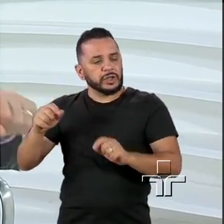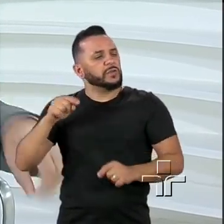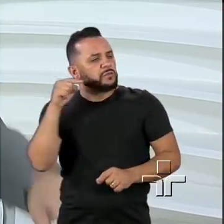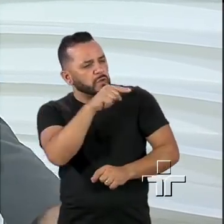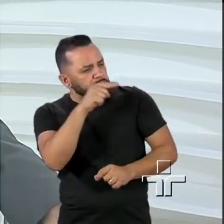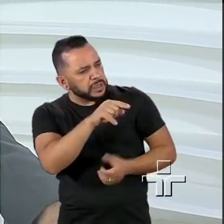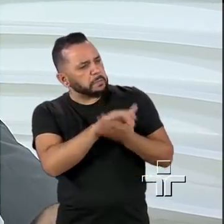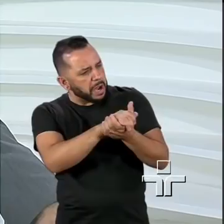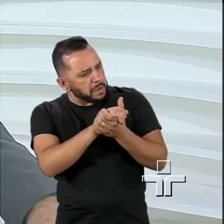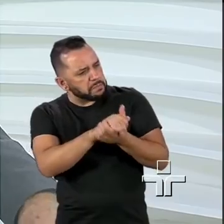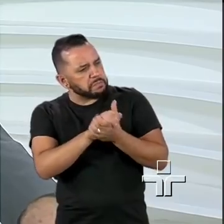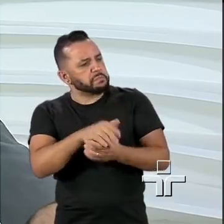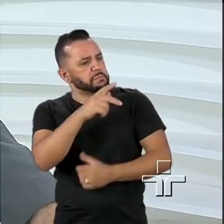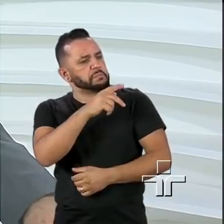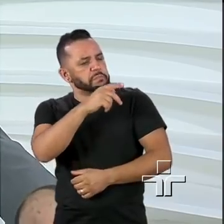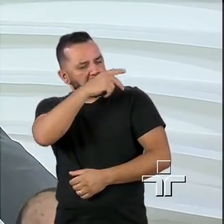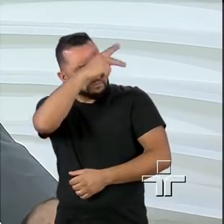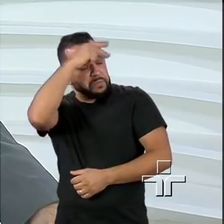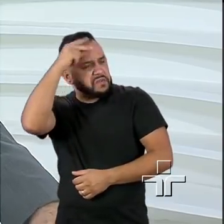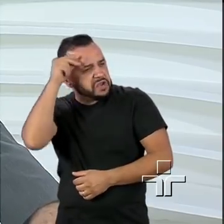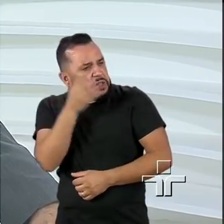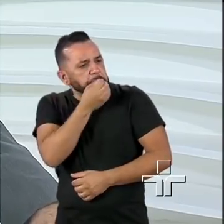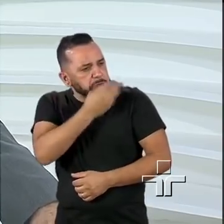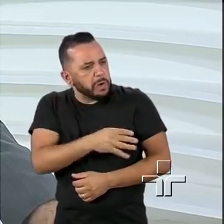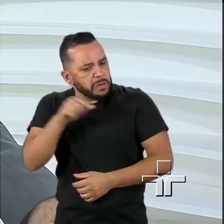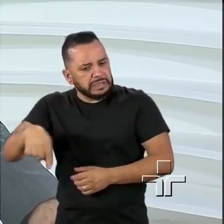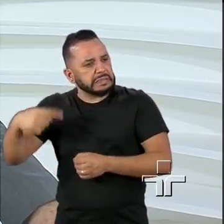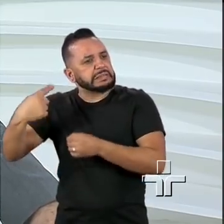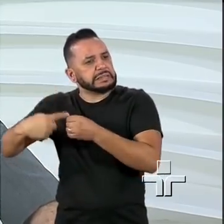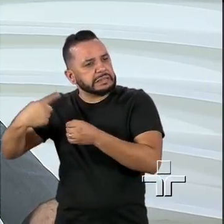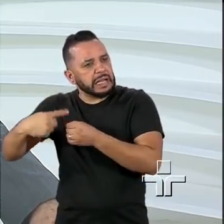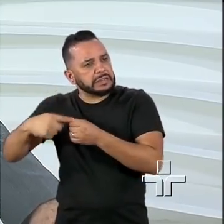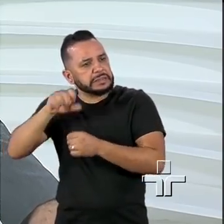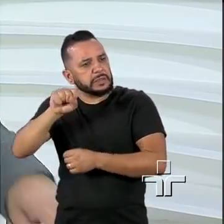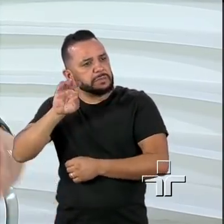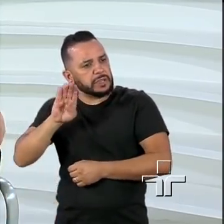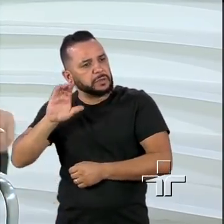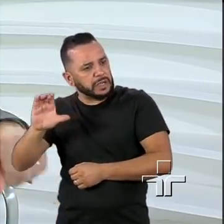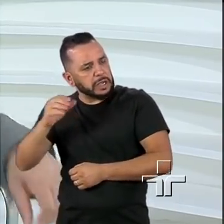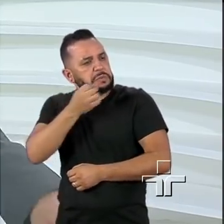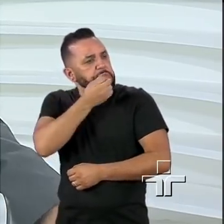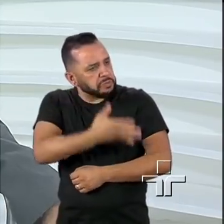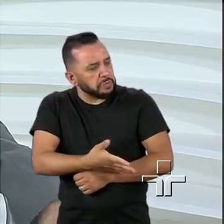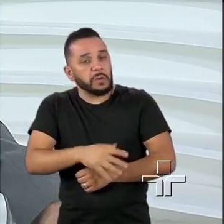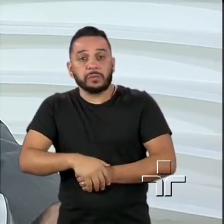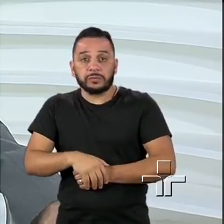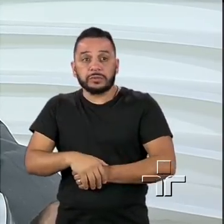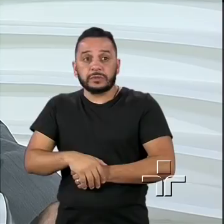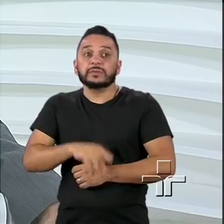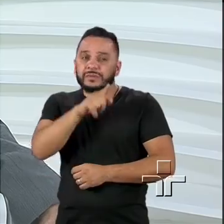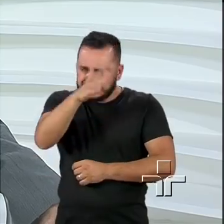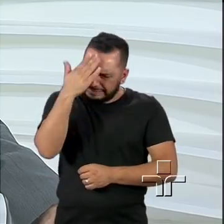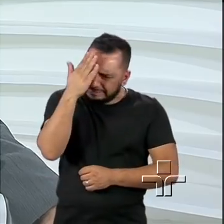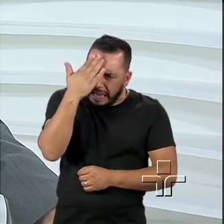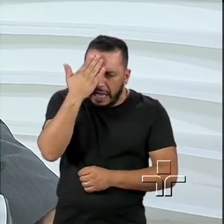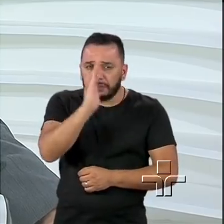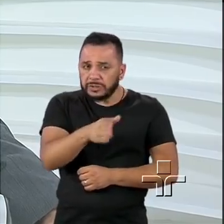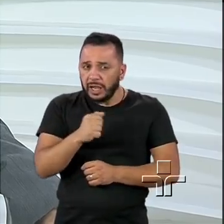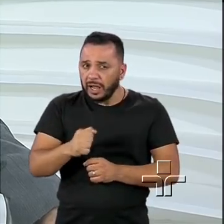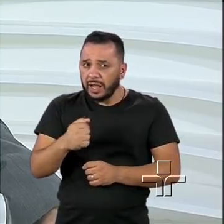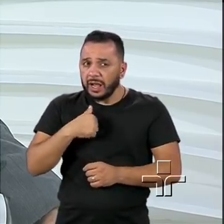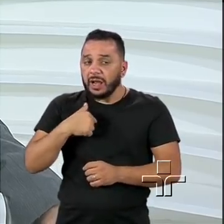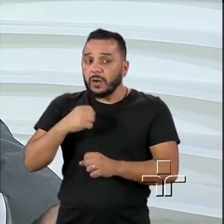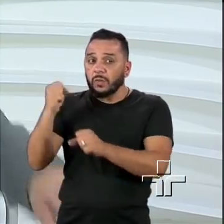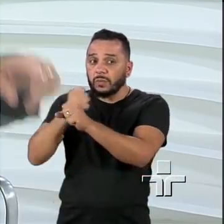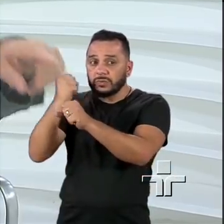você ir lá no Vivaldi, Orlandina, na Bacia do Rugi Ramos, você sabe que desde construir a